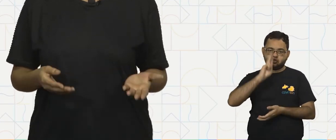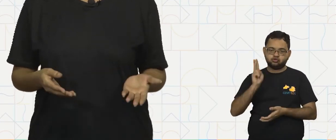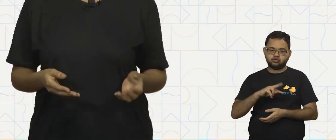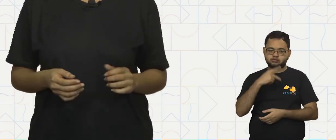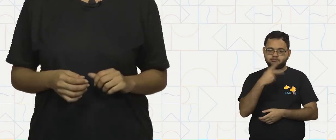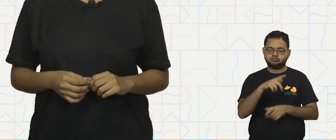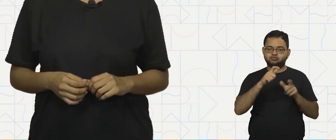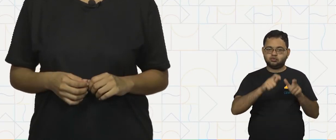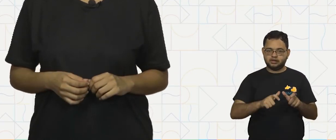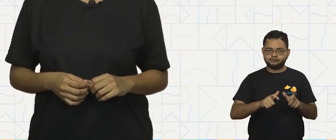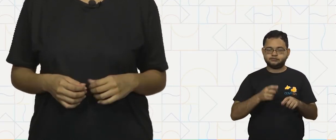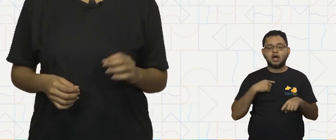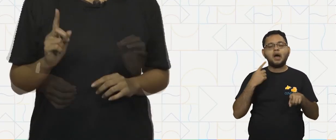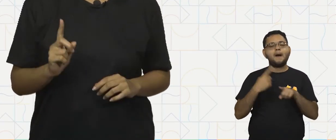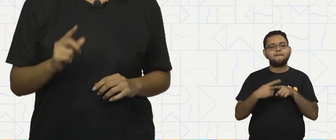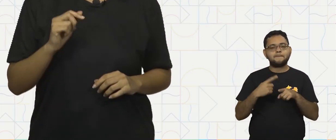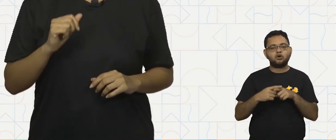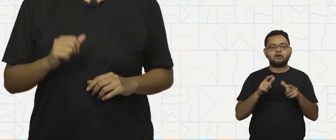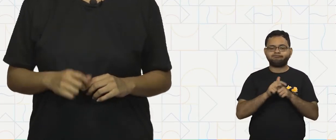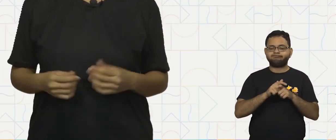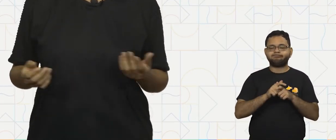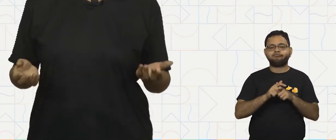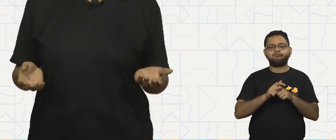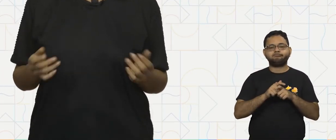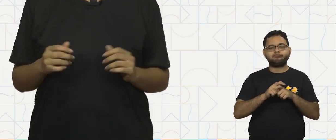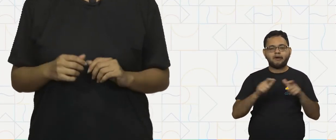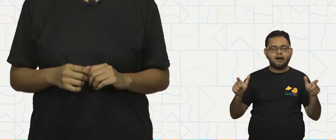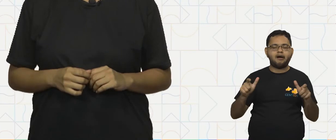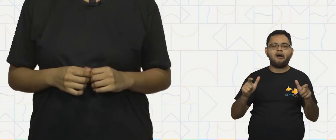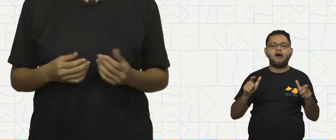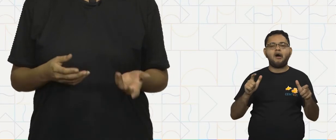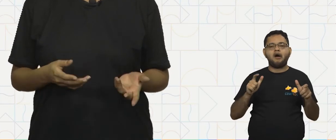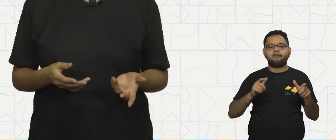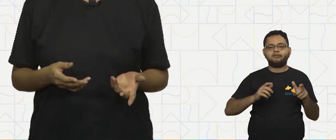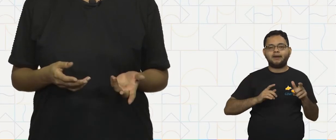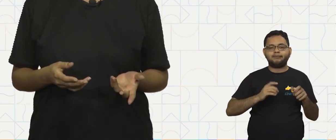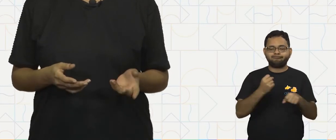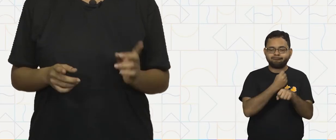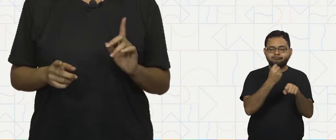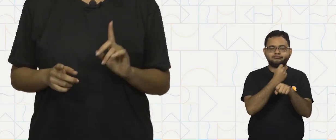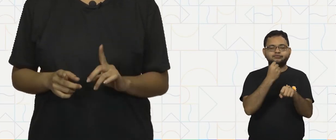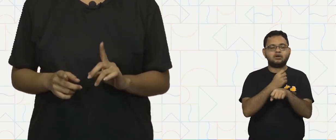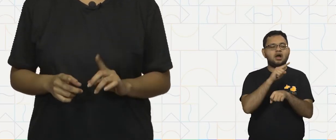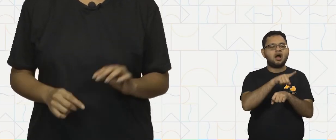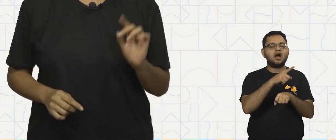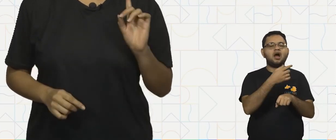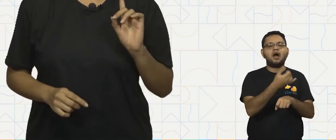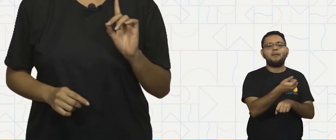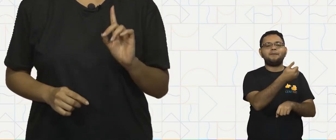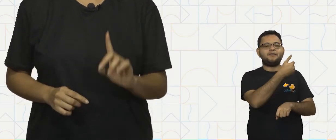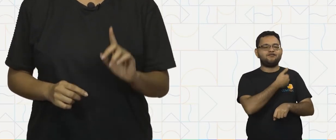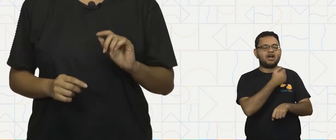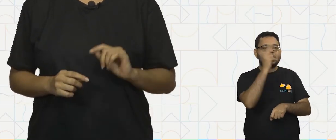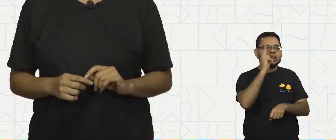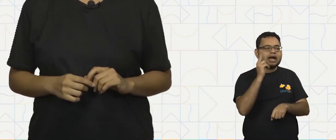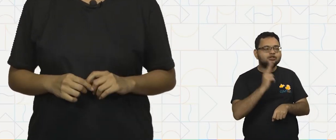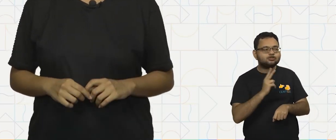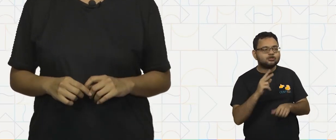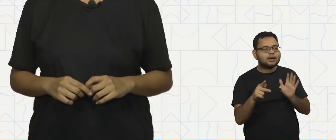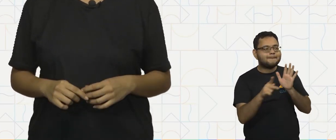paisagem, construídos pelos homens, contam sobre uma época da história daquele lugar. Por isso, é